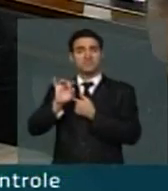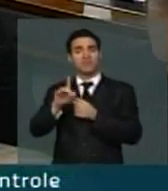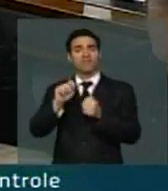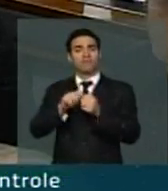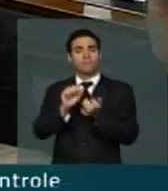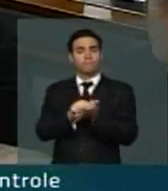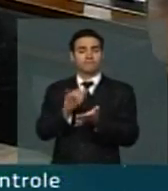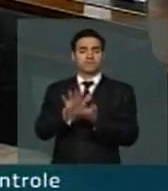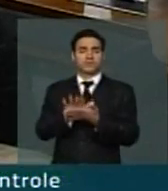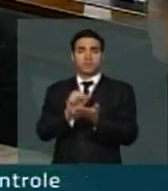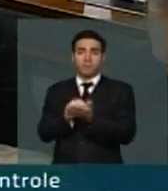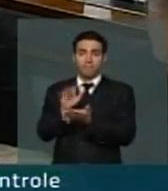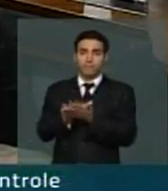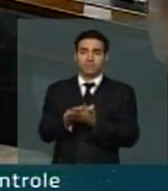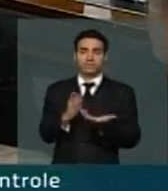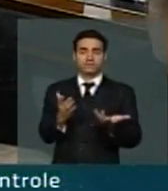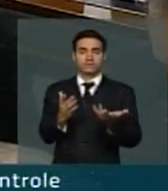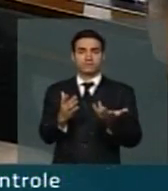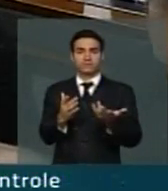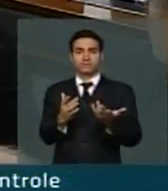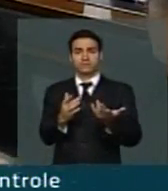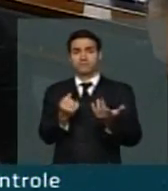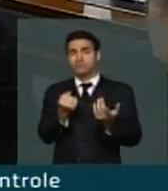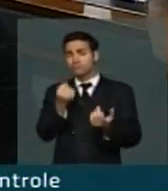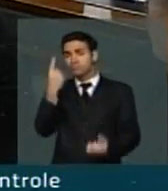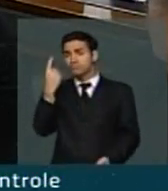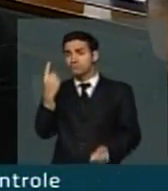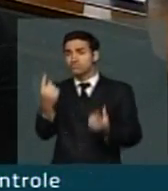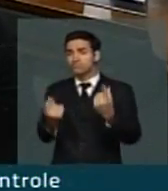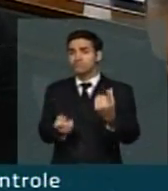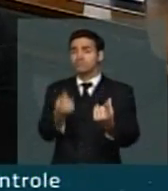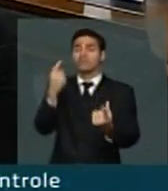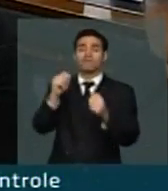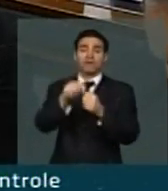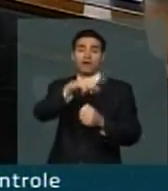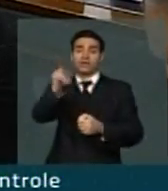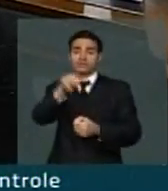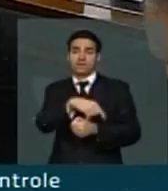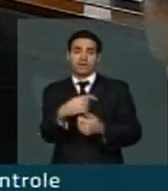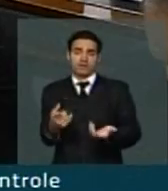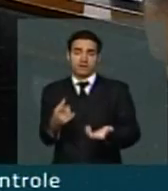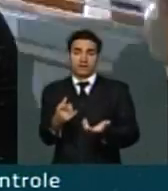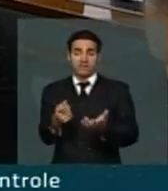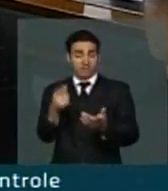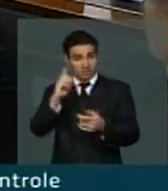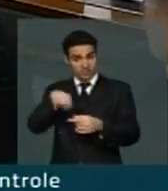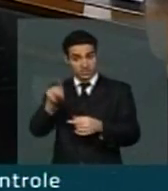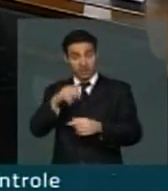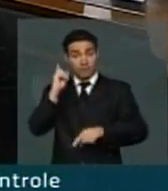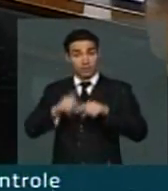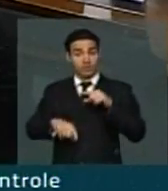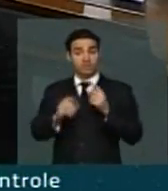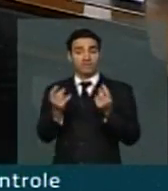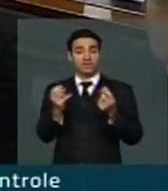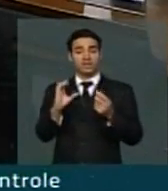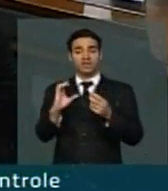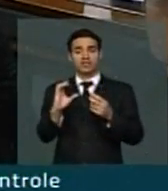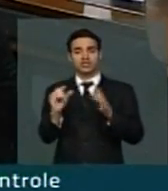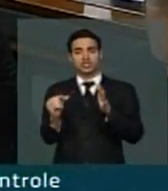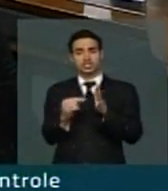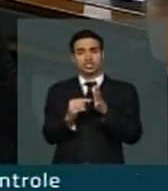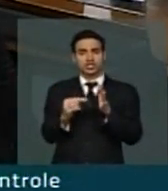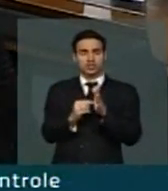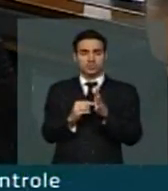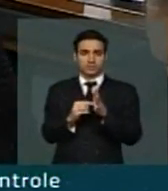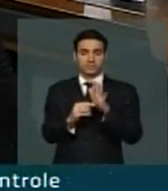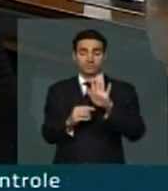multas, raramente suspendendo em algumas questões específicas a comercialização de chips. E aqui foi falado pelo Tribunal de Contas que nos últimos 2 anos